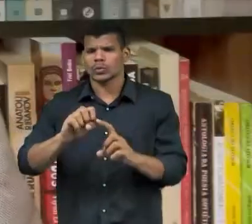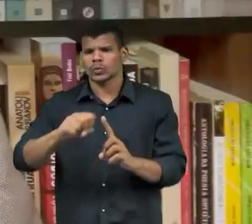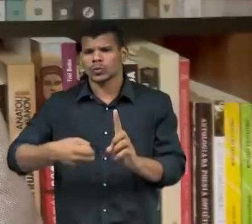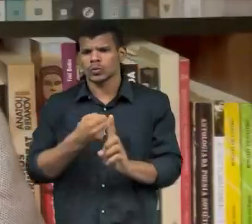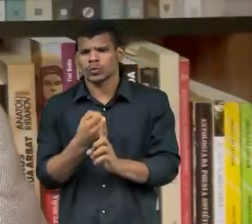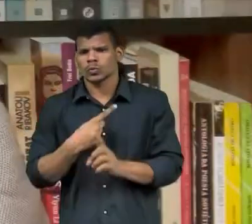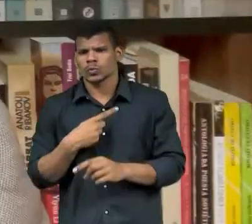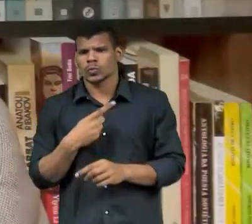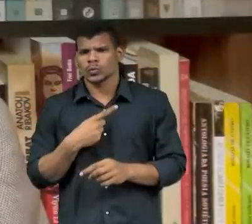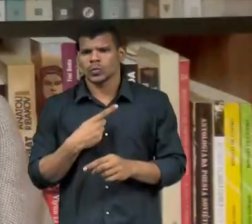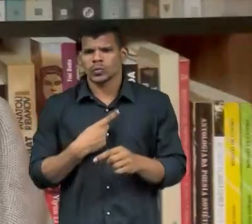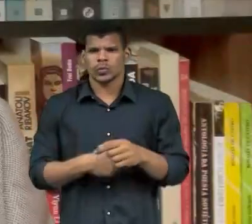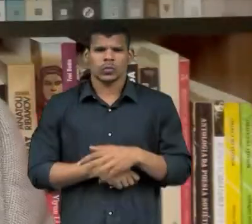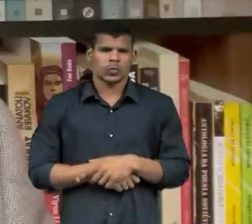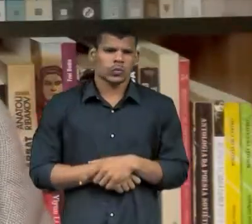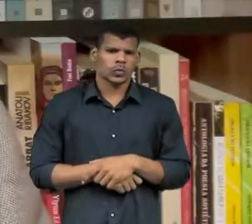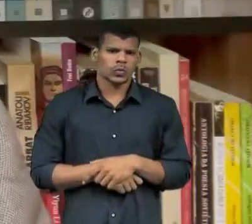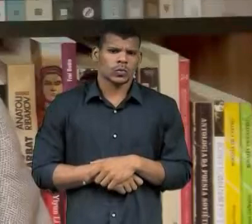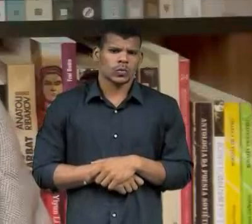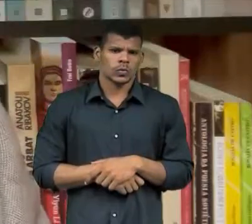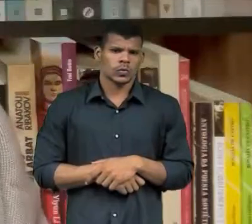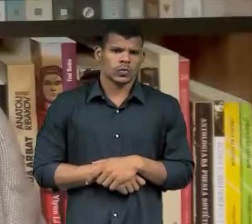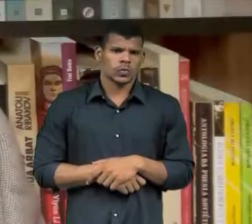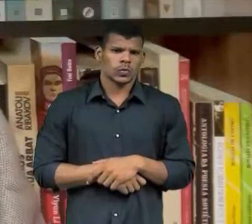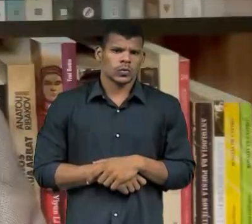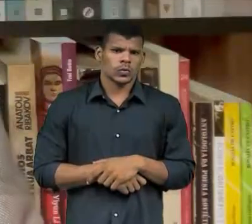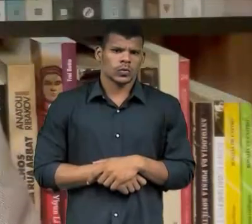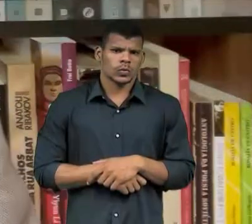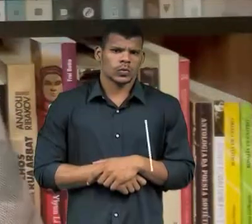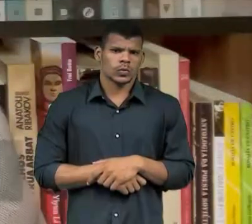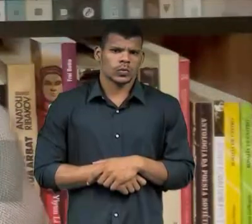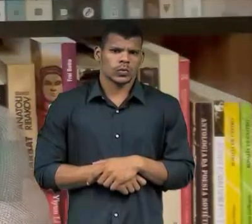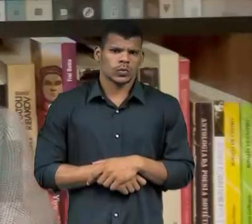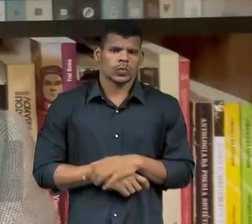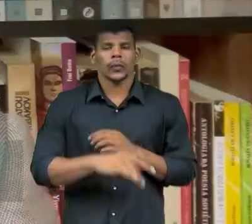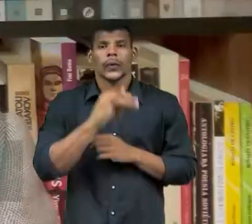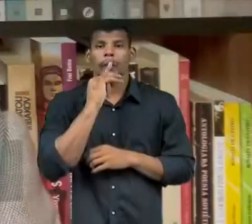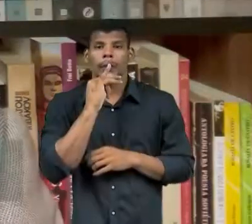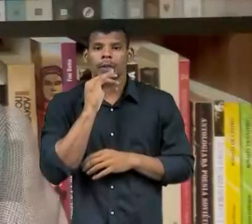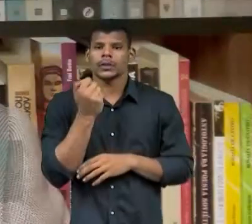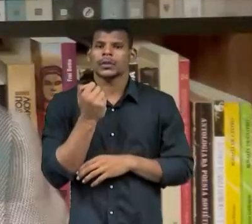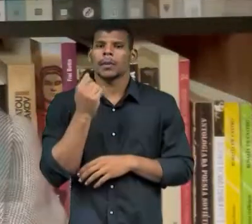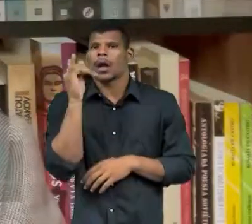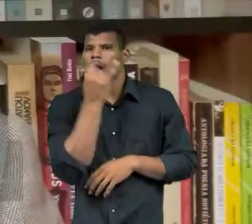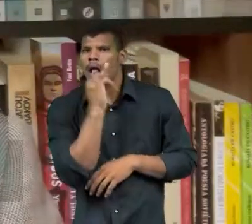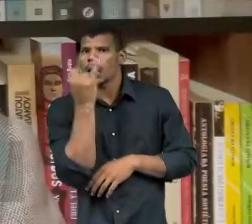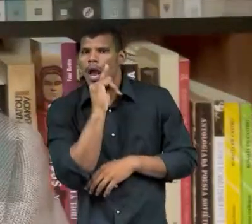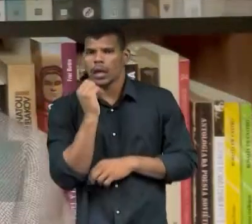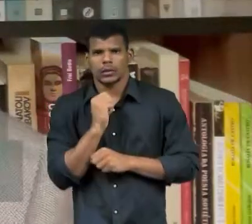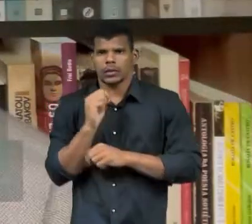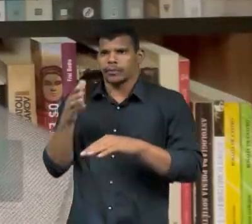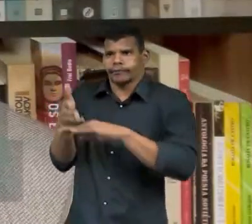Isso pode ser um ataque às instalações elétricas, um ataque às instalações